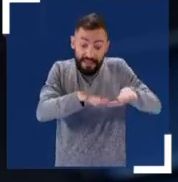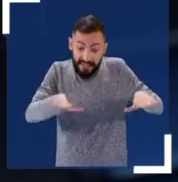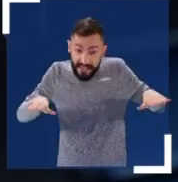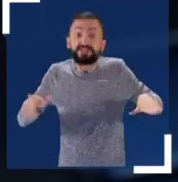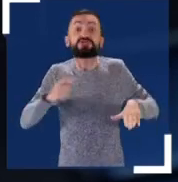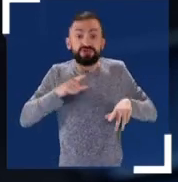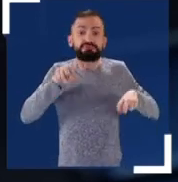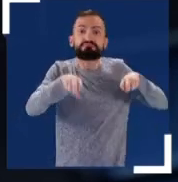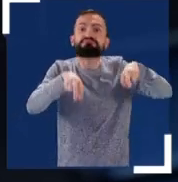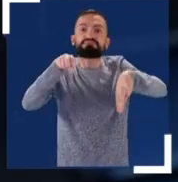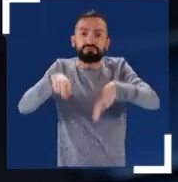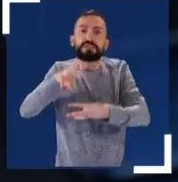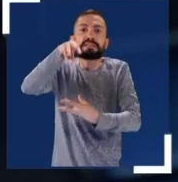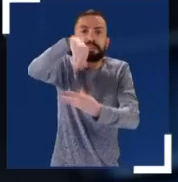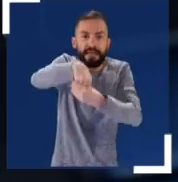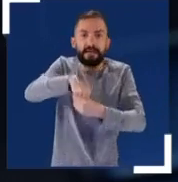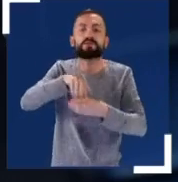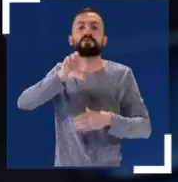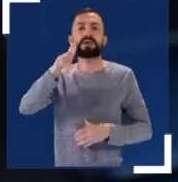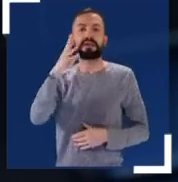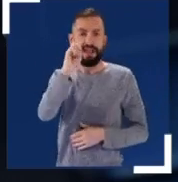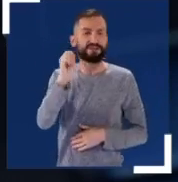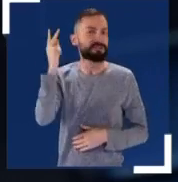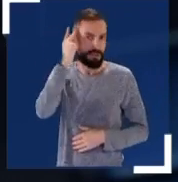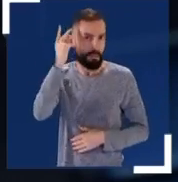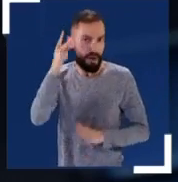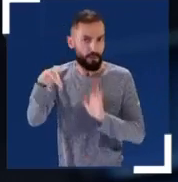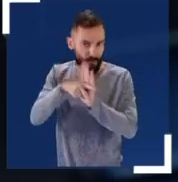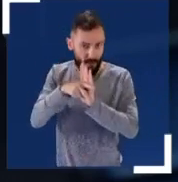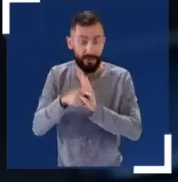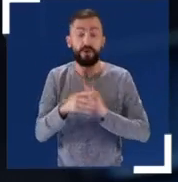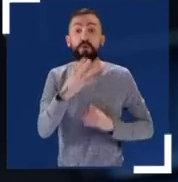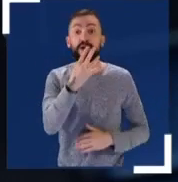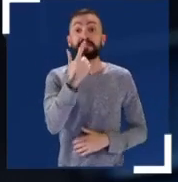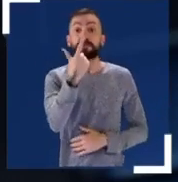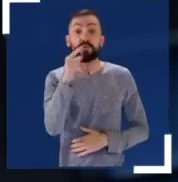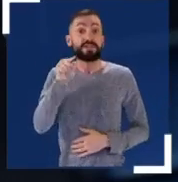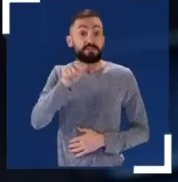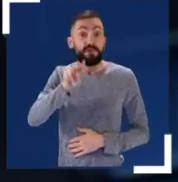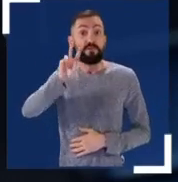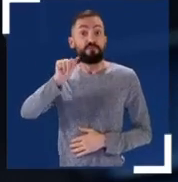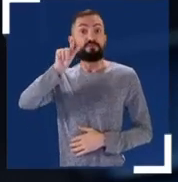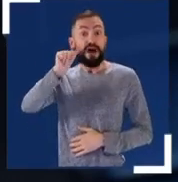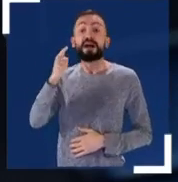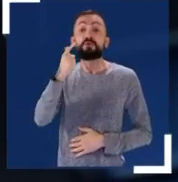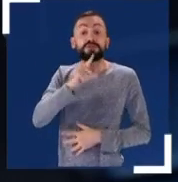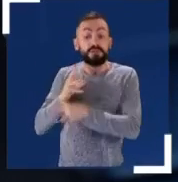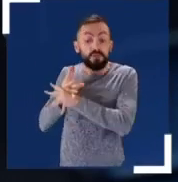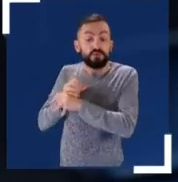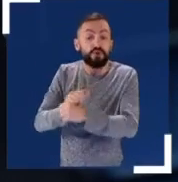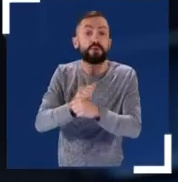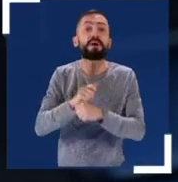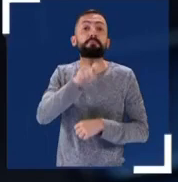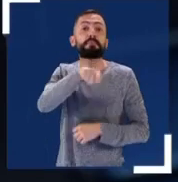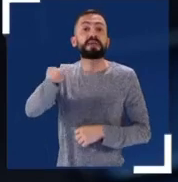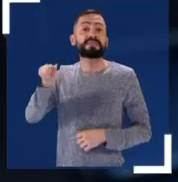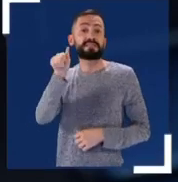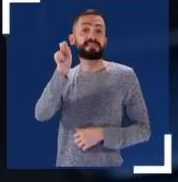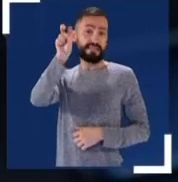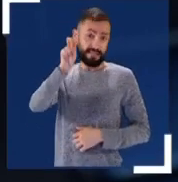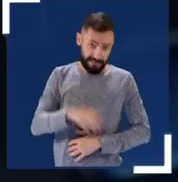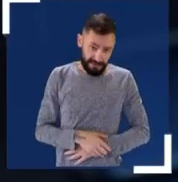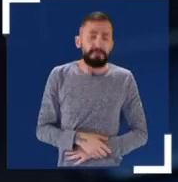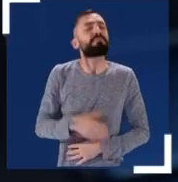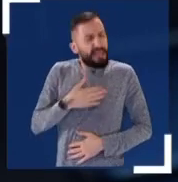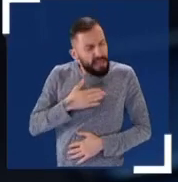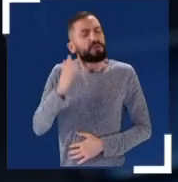estão integrando as creches aqui na capital de São Paulo. As 42 mil vagas foram feitas em 15 meses e eu entendo sim que é muito importante